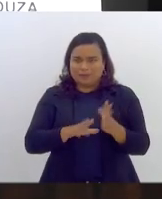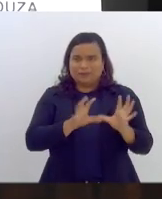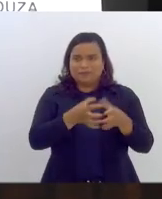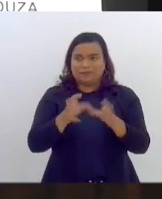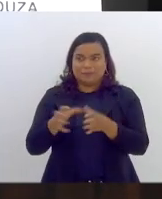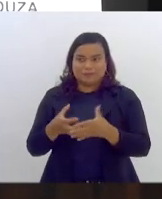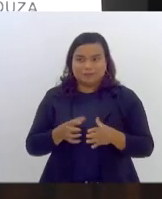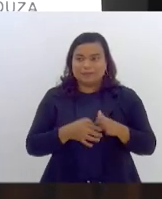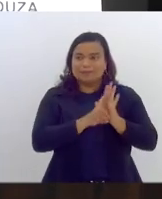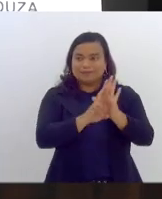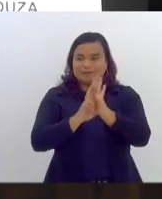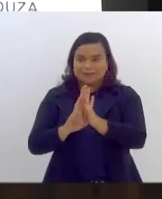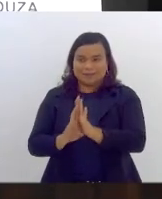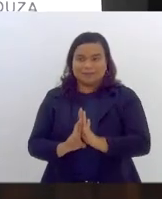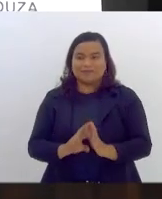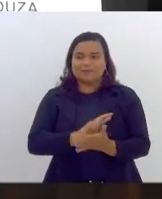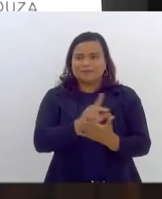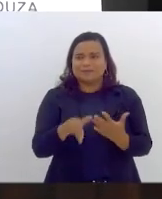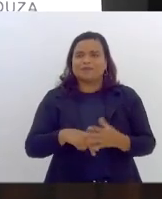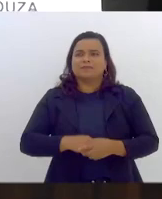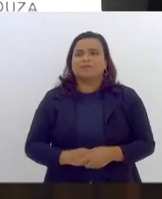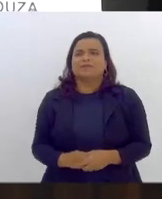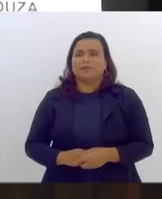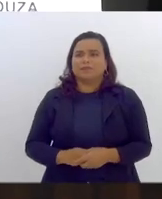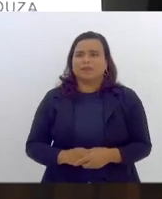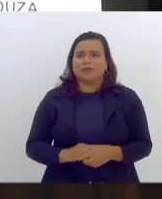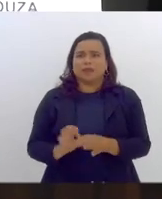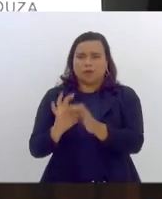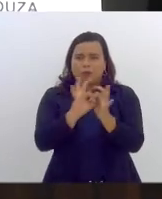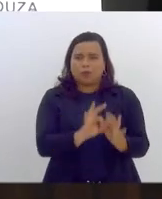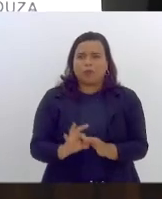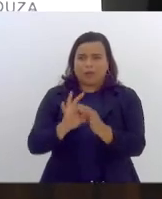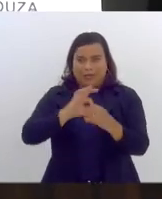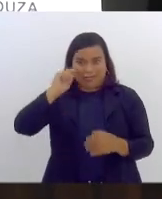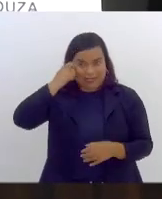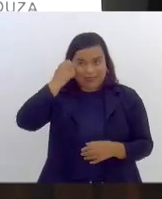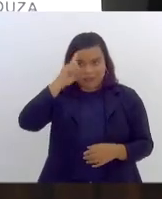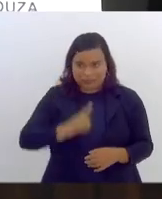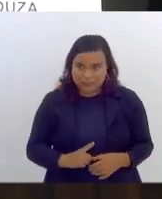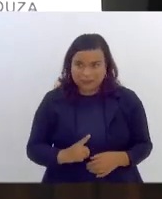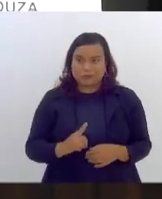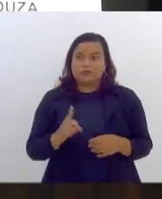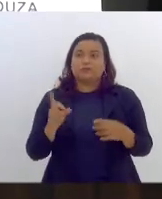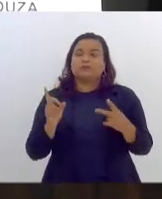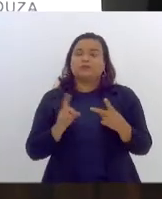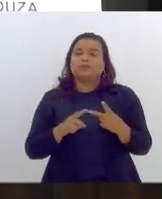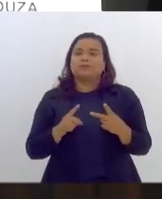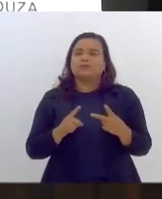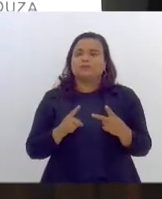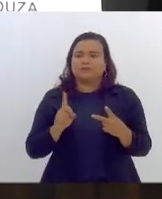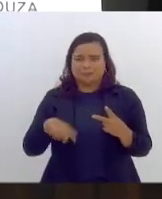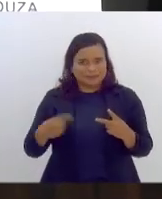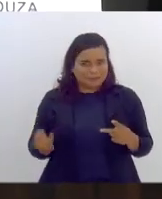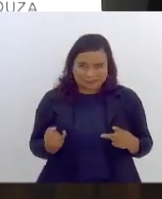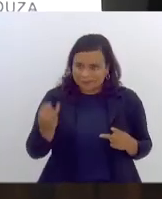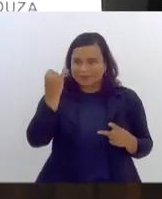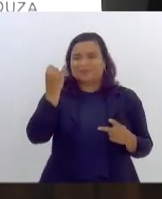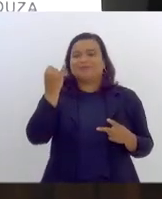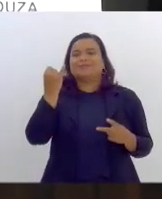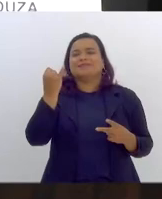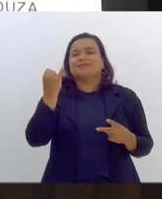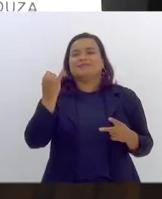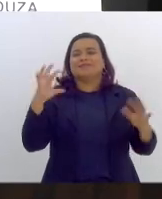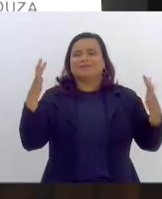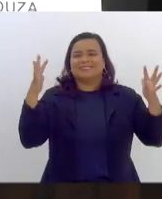e seus representantes. Bom, a Coalizão Negra por Direitos, que é muito importante, e aí